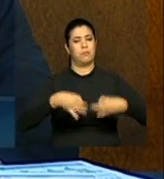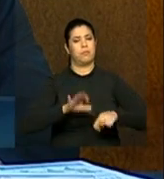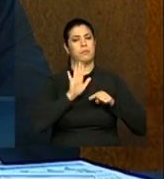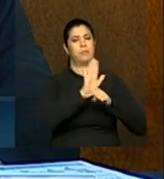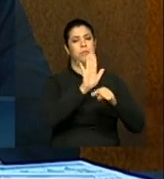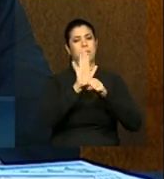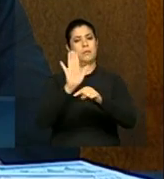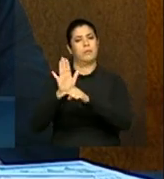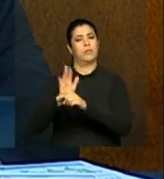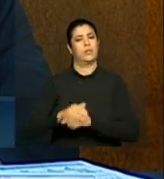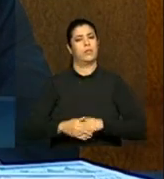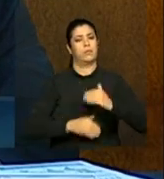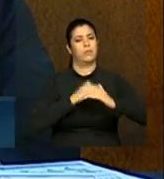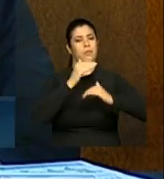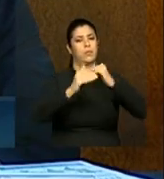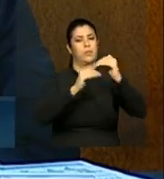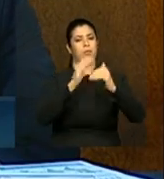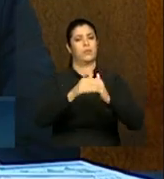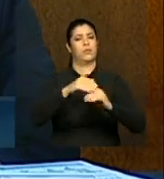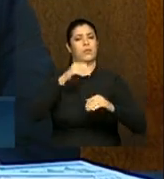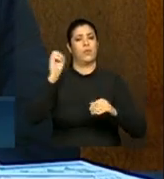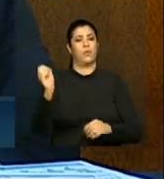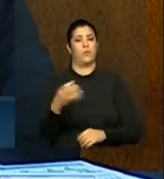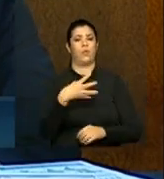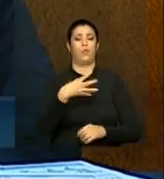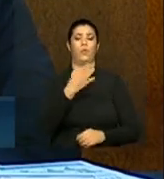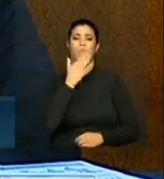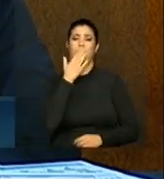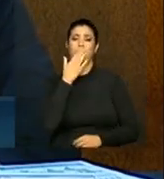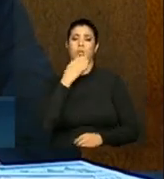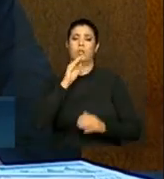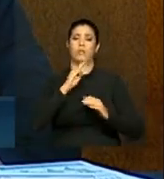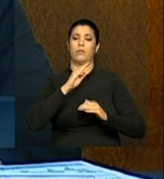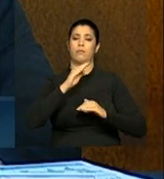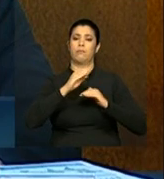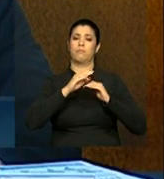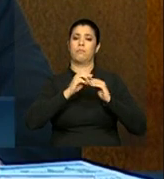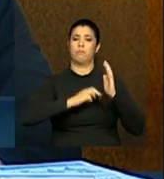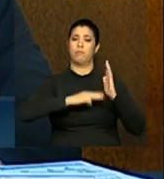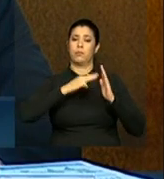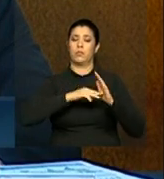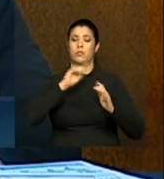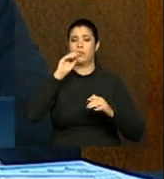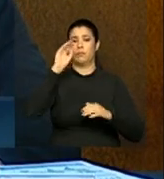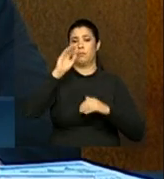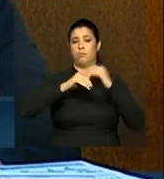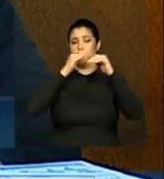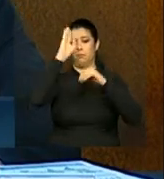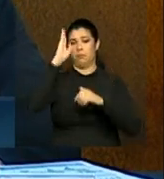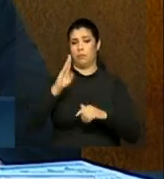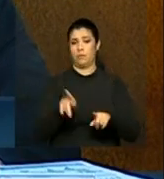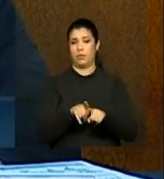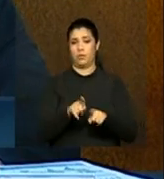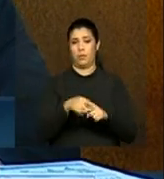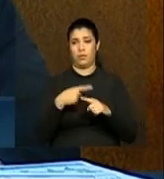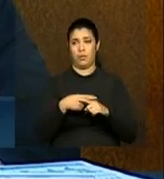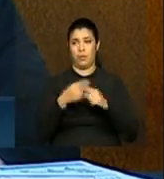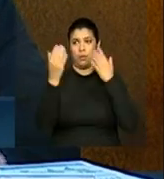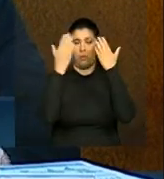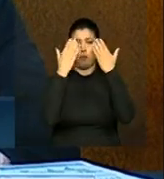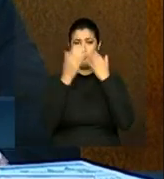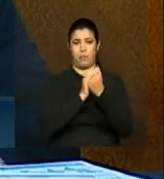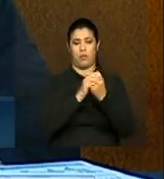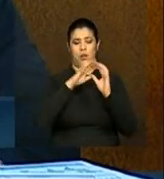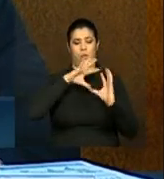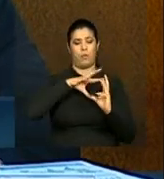ajude a caminhar o Brasil a construir um outro modelo de desenvolvimento. que do ponto de vista mundial, o que a gente tá vendo,